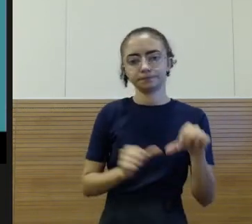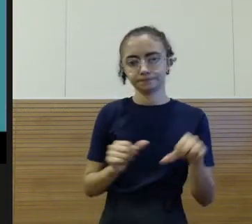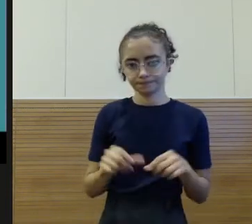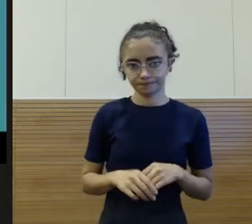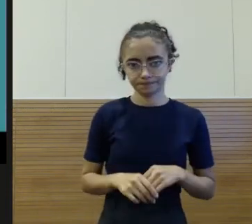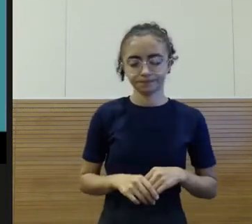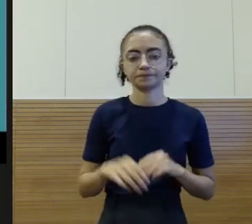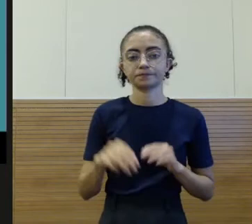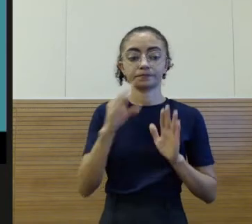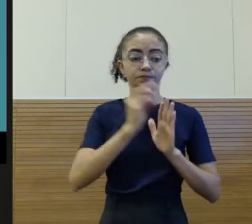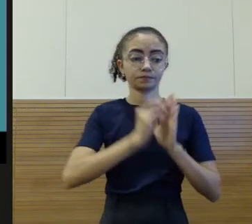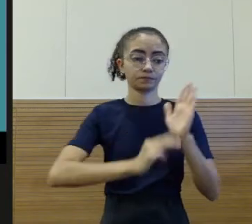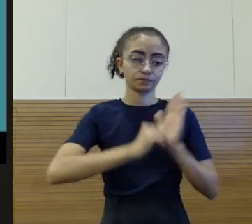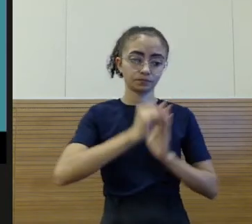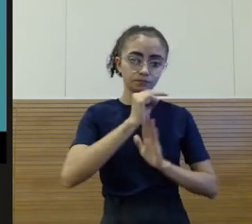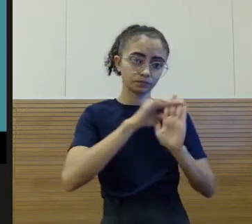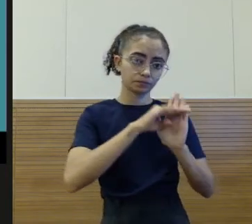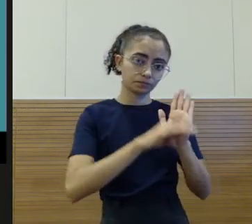guias alimentares